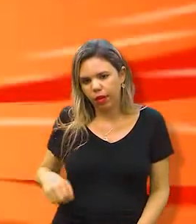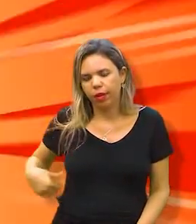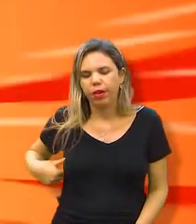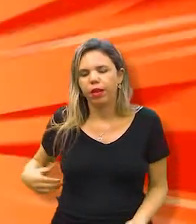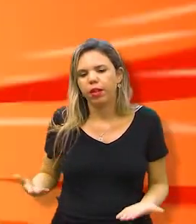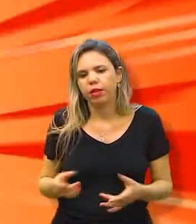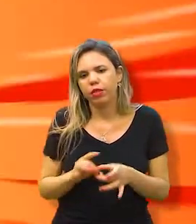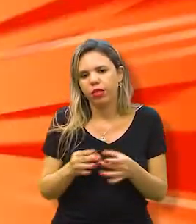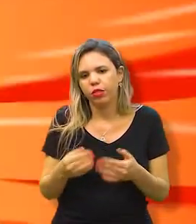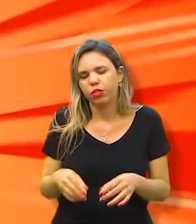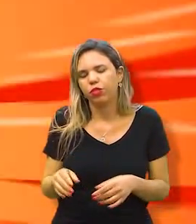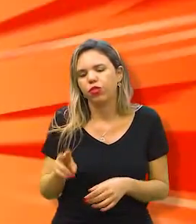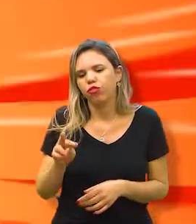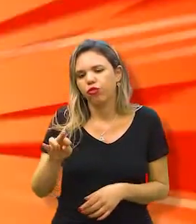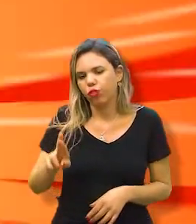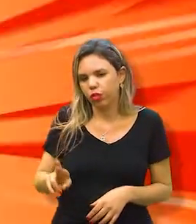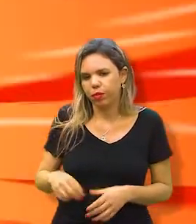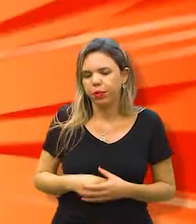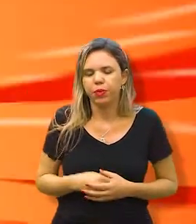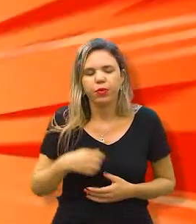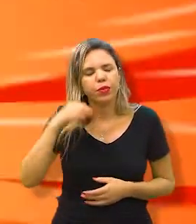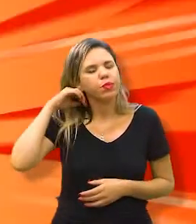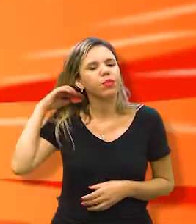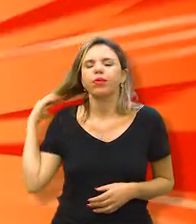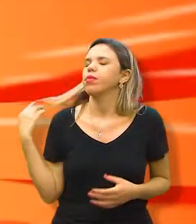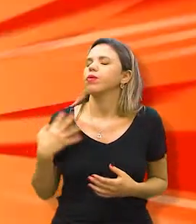Valentine e agora o lançamento de Victor.